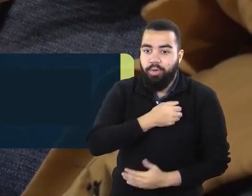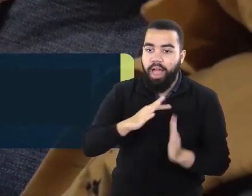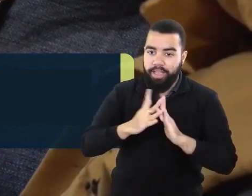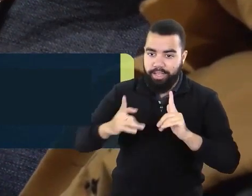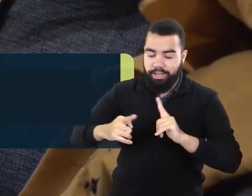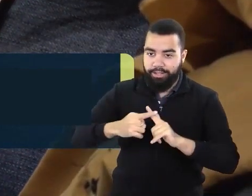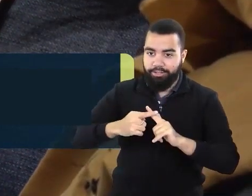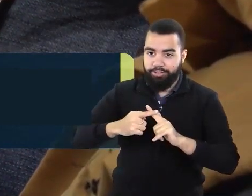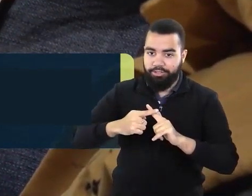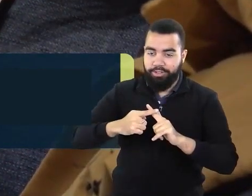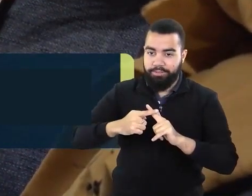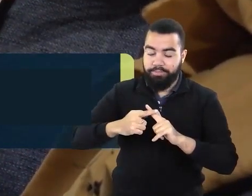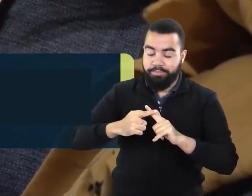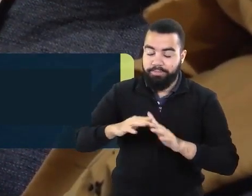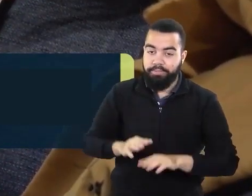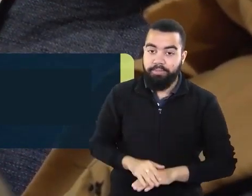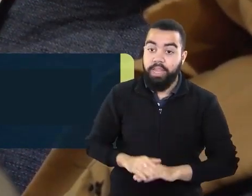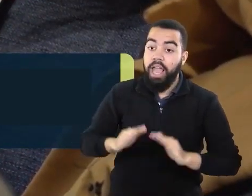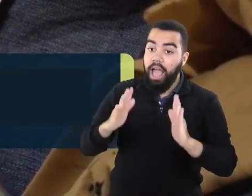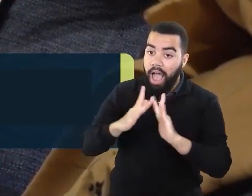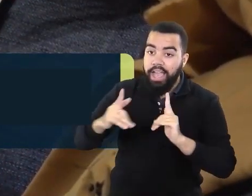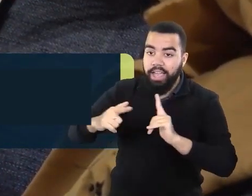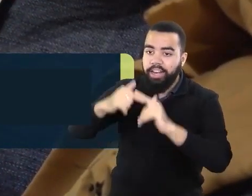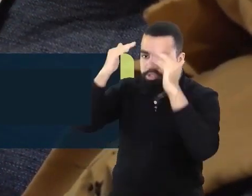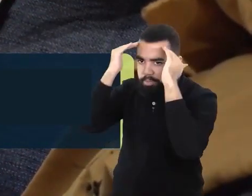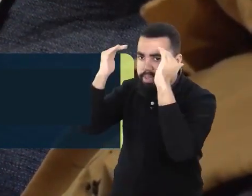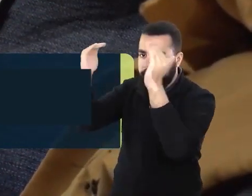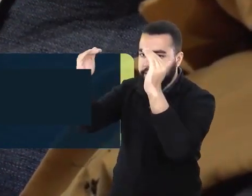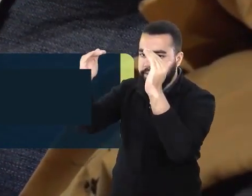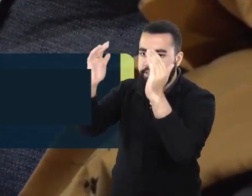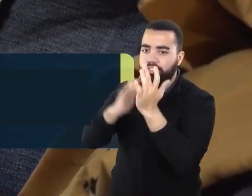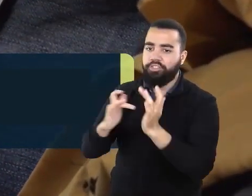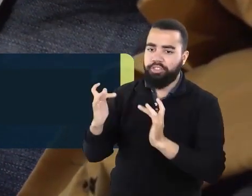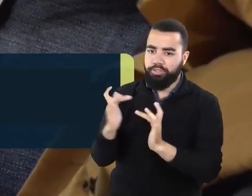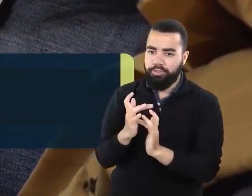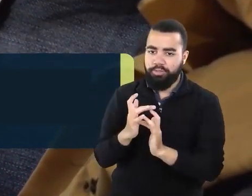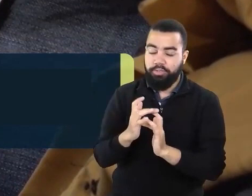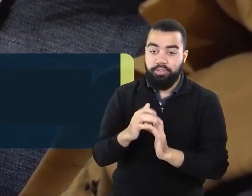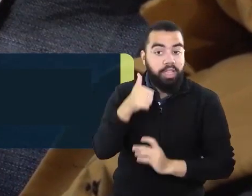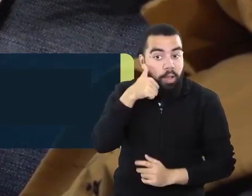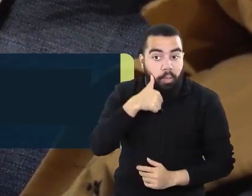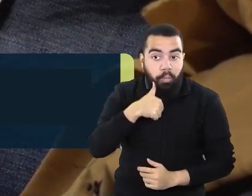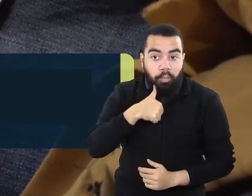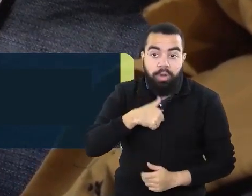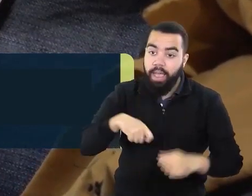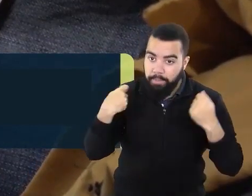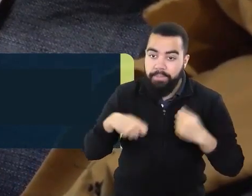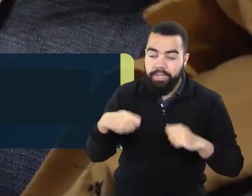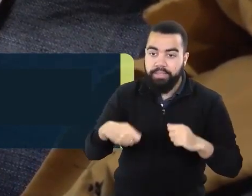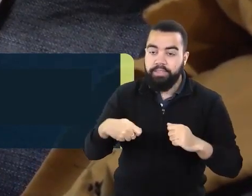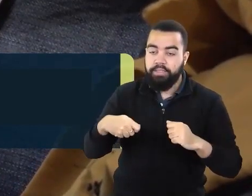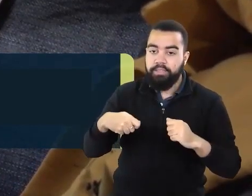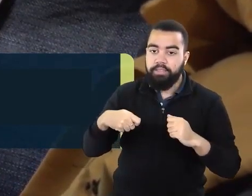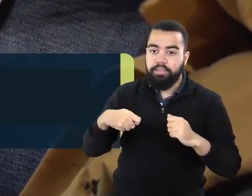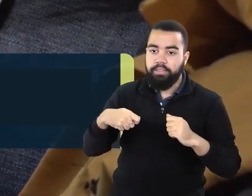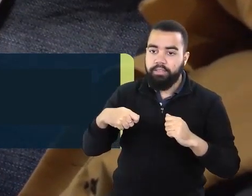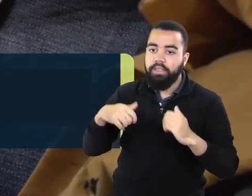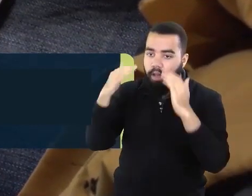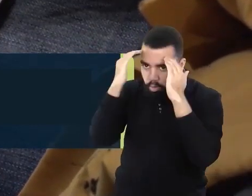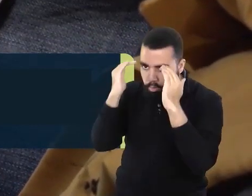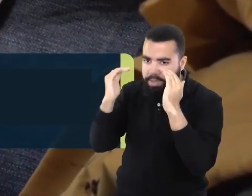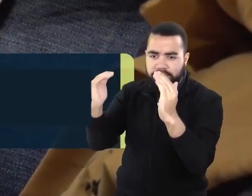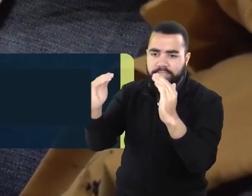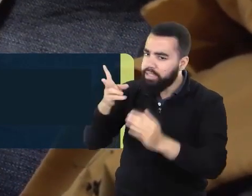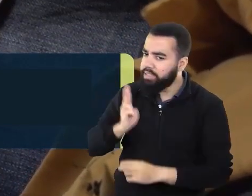Como, porém, a igreja está sujeita a Cristo, assim também as mulheres sejam em tudo submissas ao